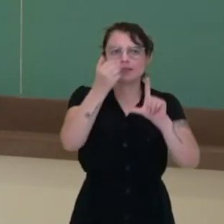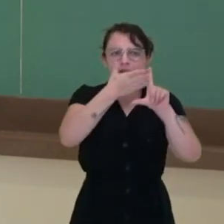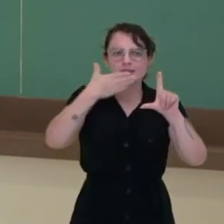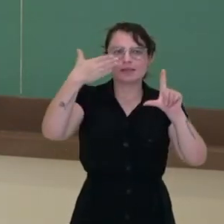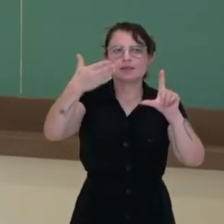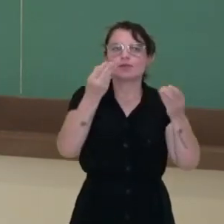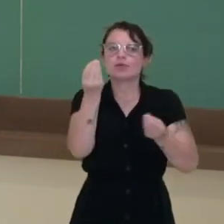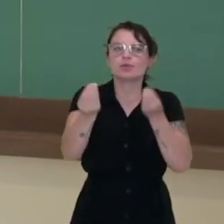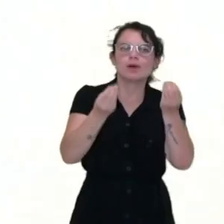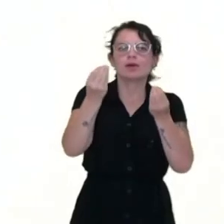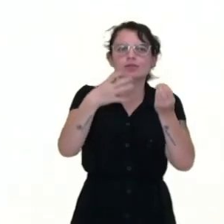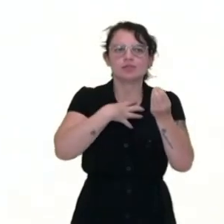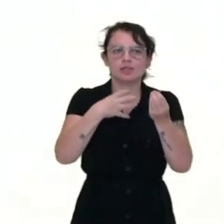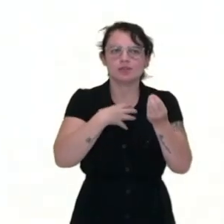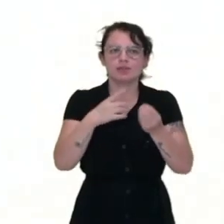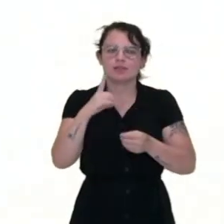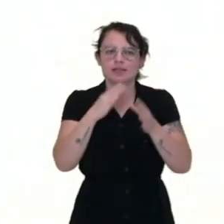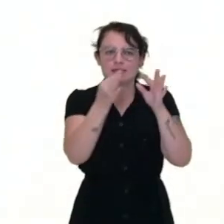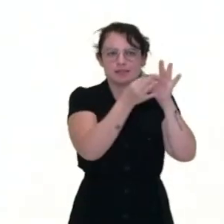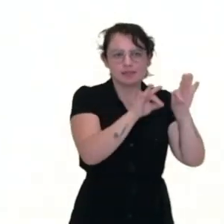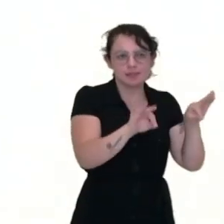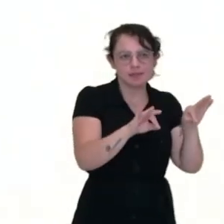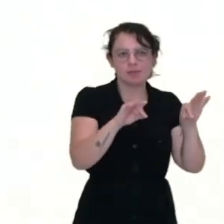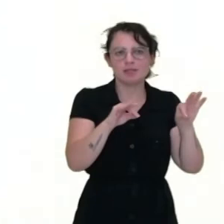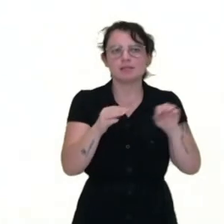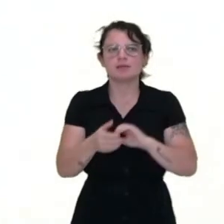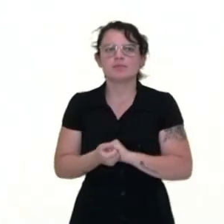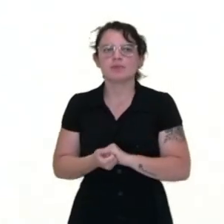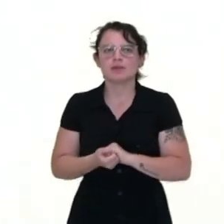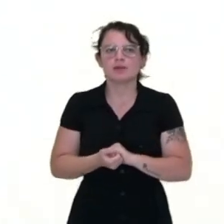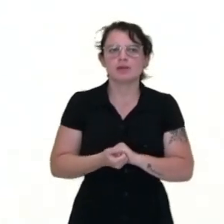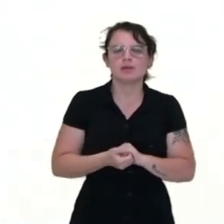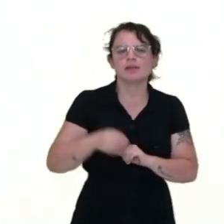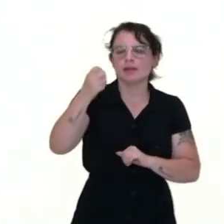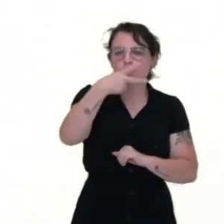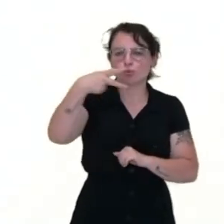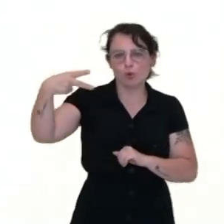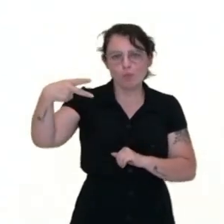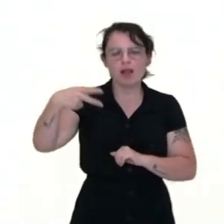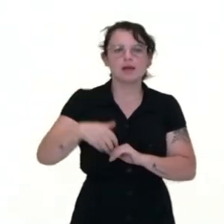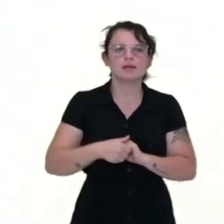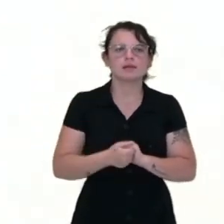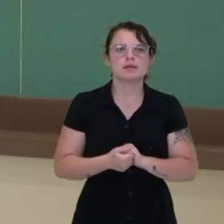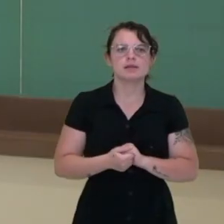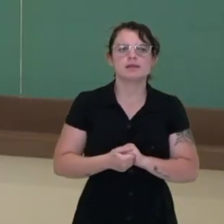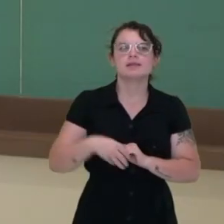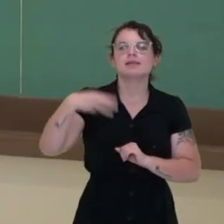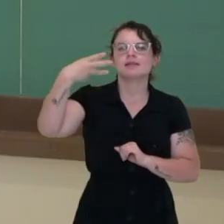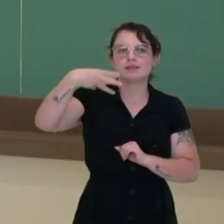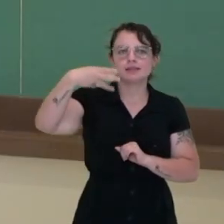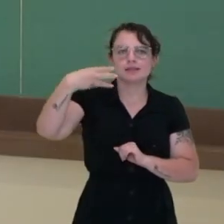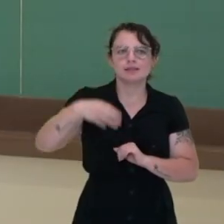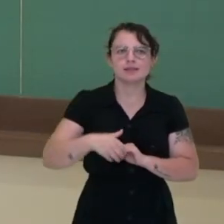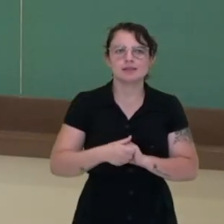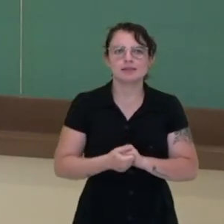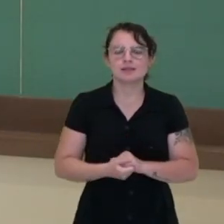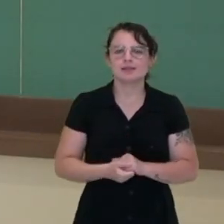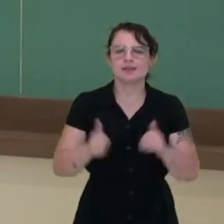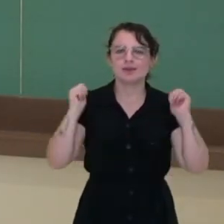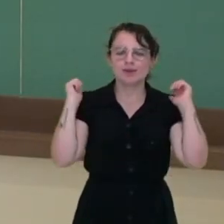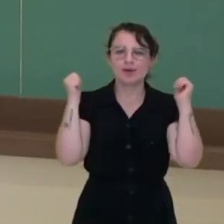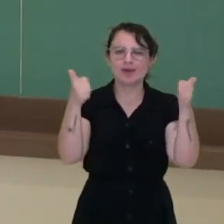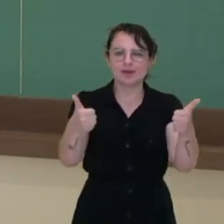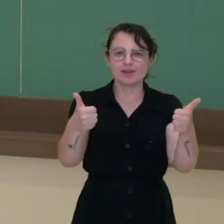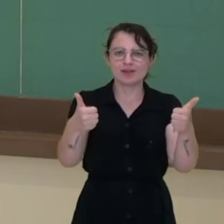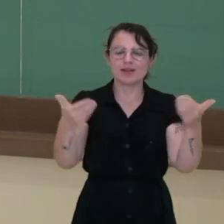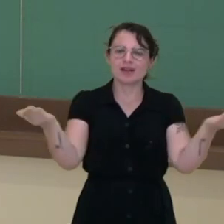ligações químicas que tem. Ligação simples, ligação dupla e ligação tripla. Muito